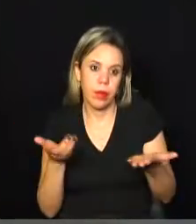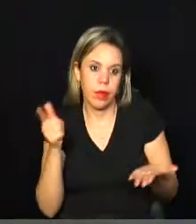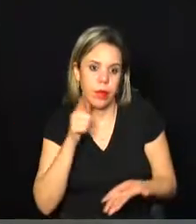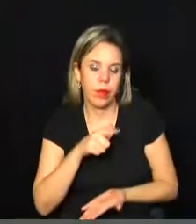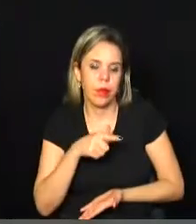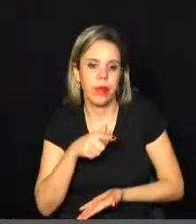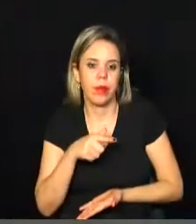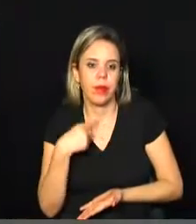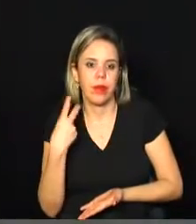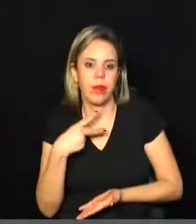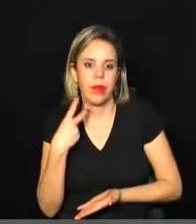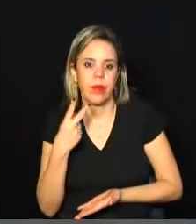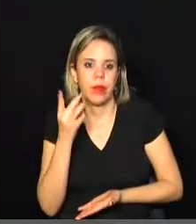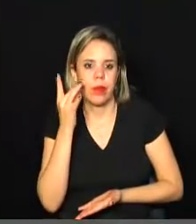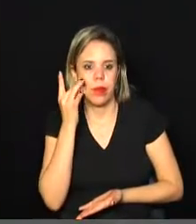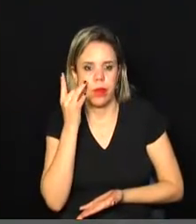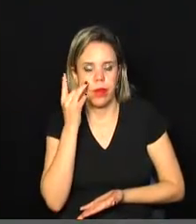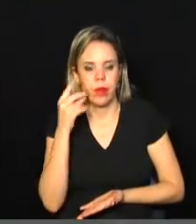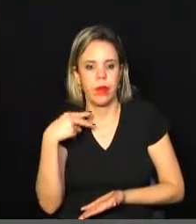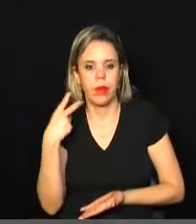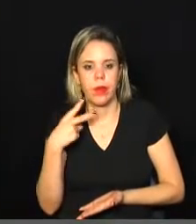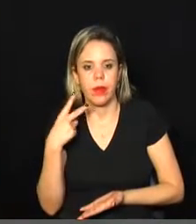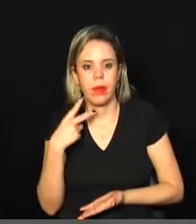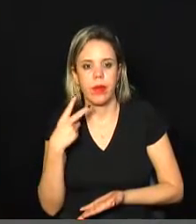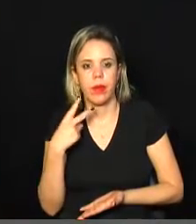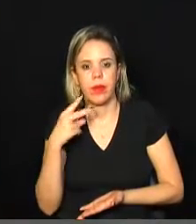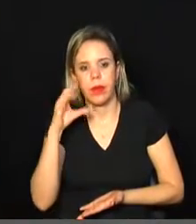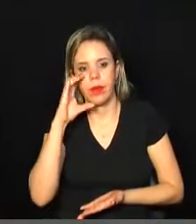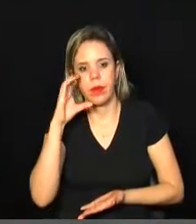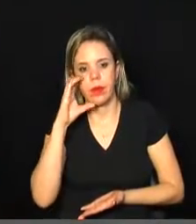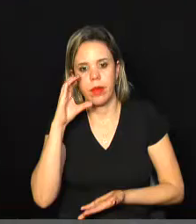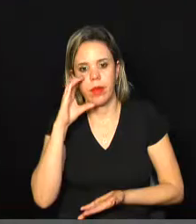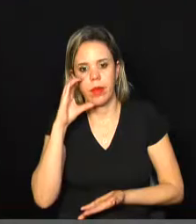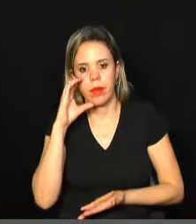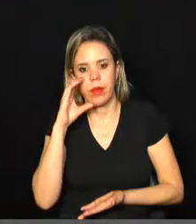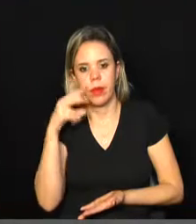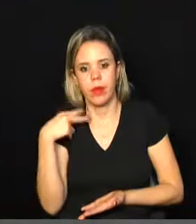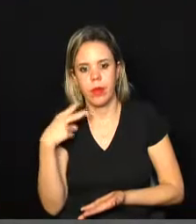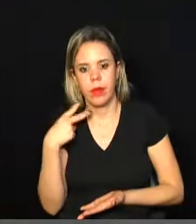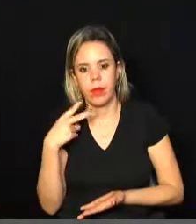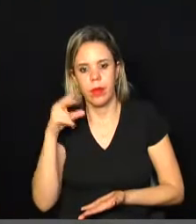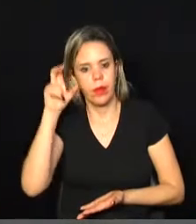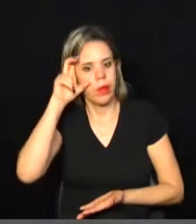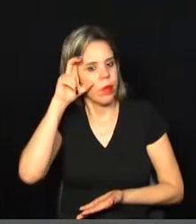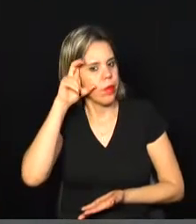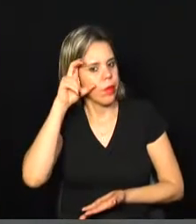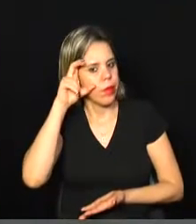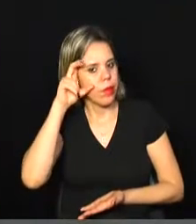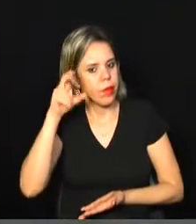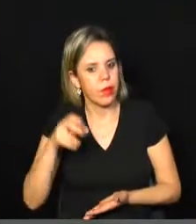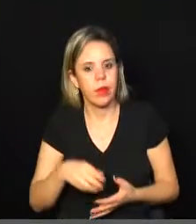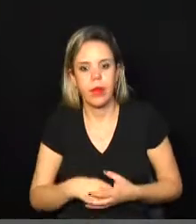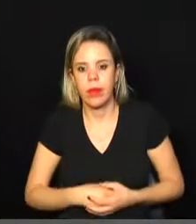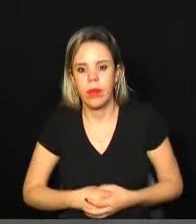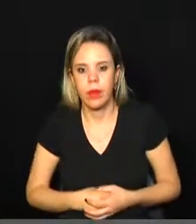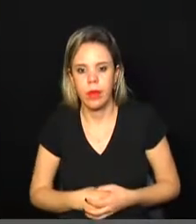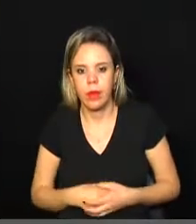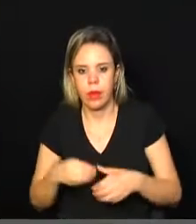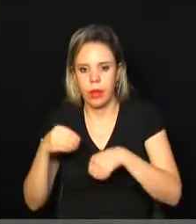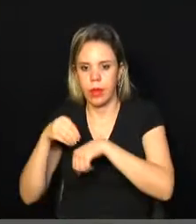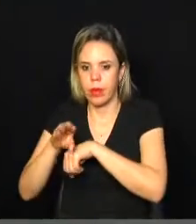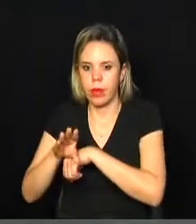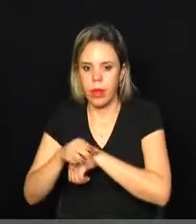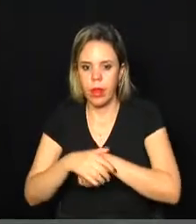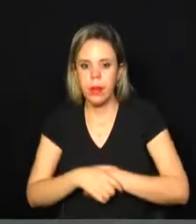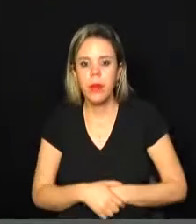o vereador o Luís Cirilo e também presente aqui o vereador Carlinhos camelô o passo a